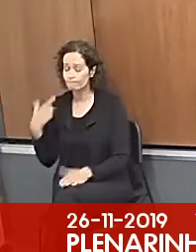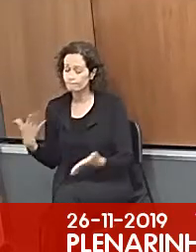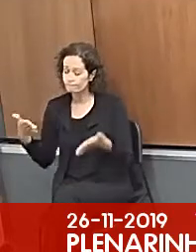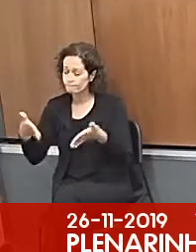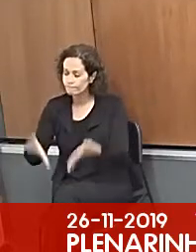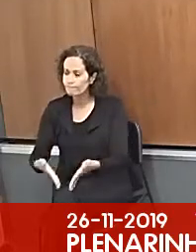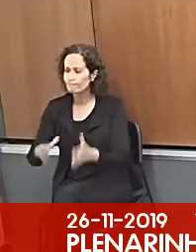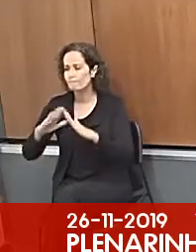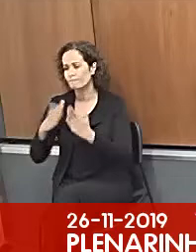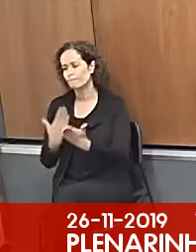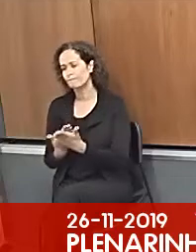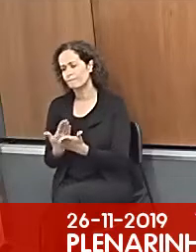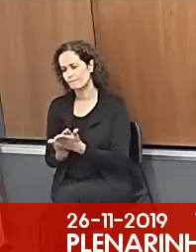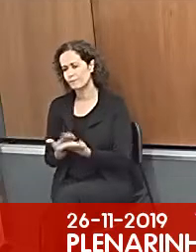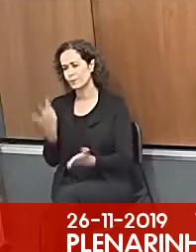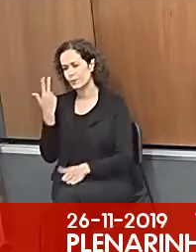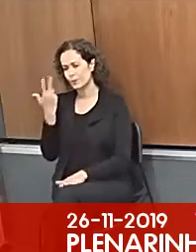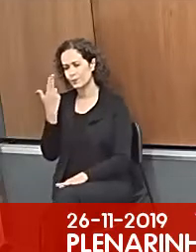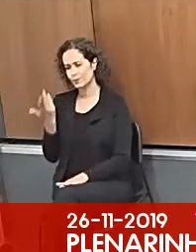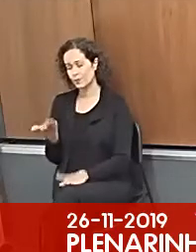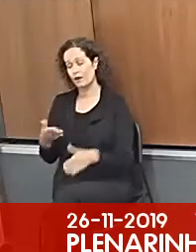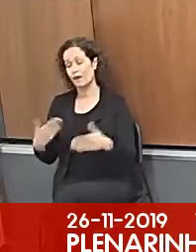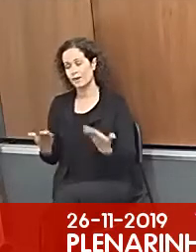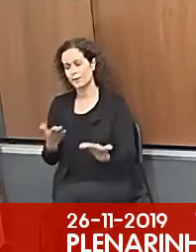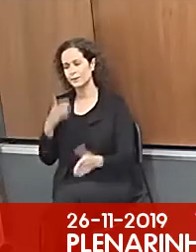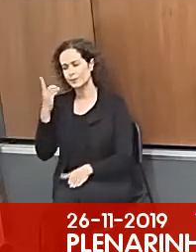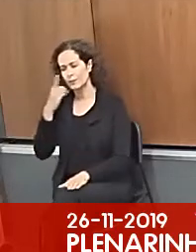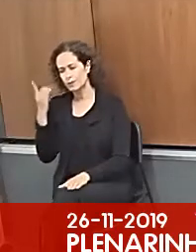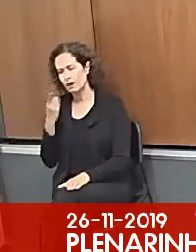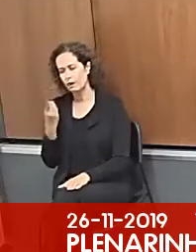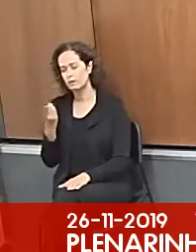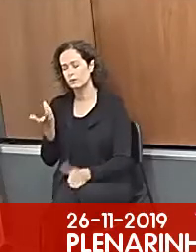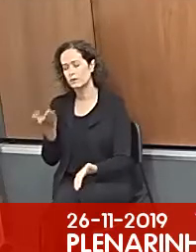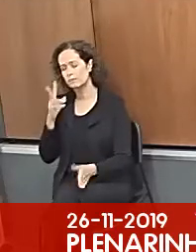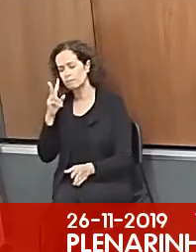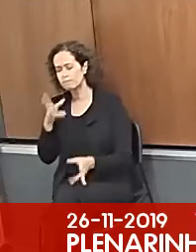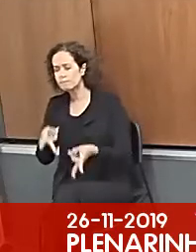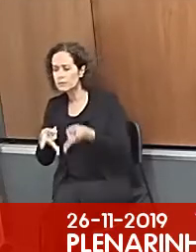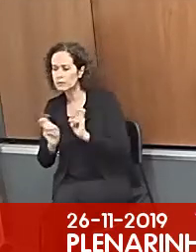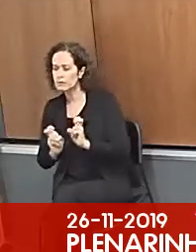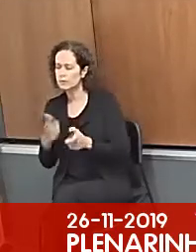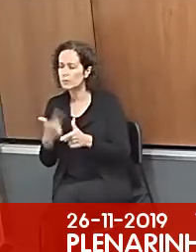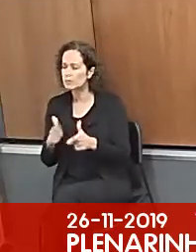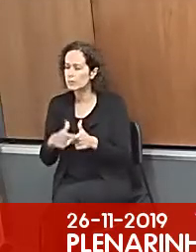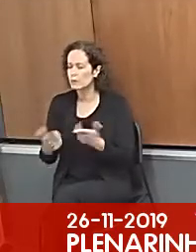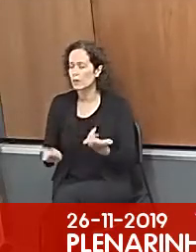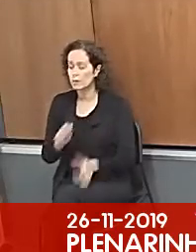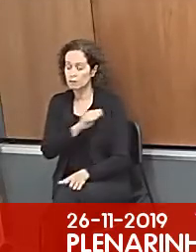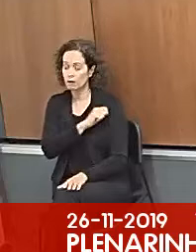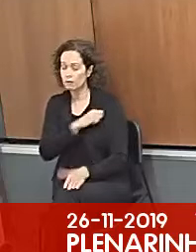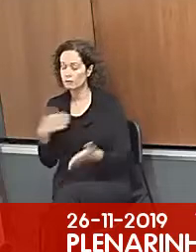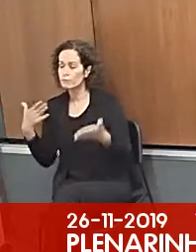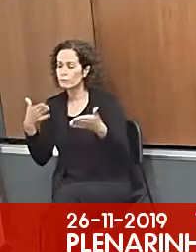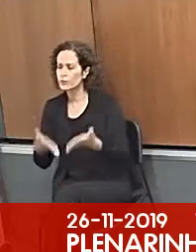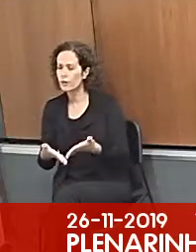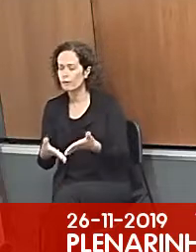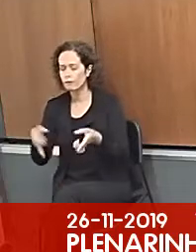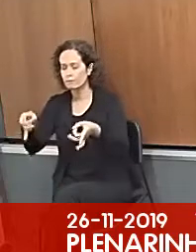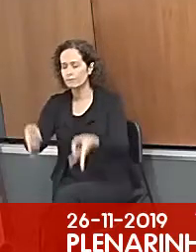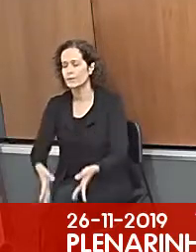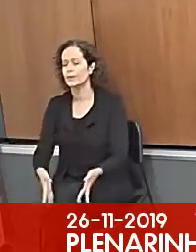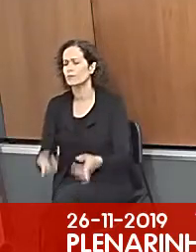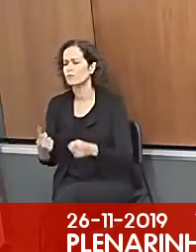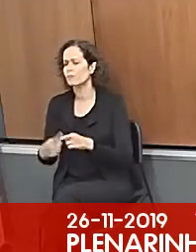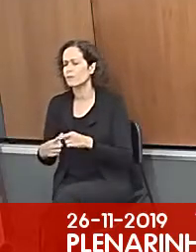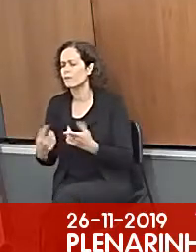escola comum. Porque aí, deputado, é que a gente vê o grande problema. Ele chega e vai embora, porque